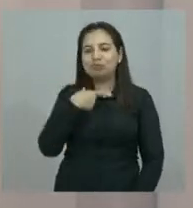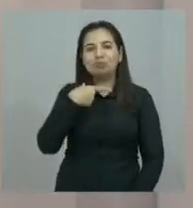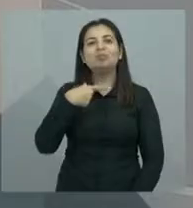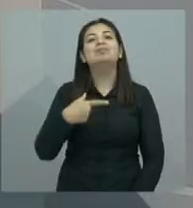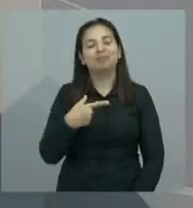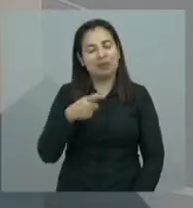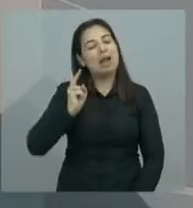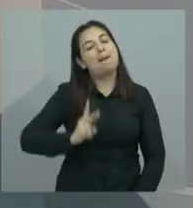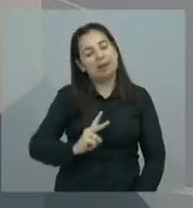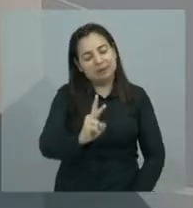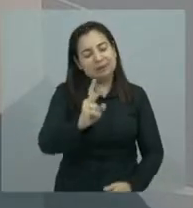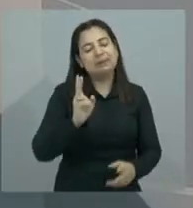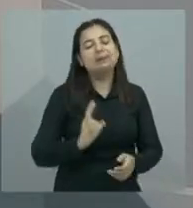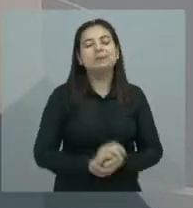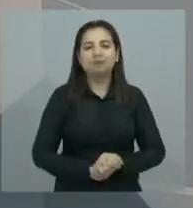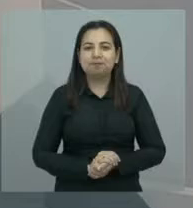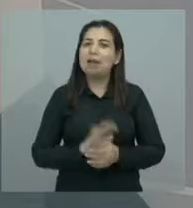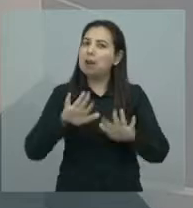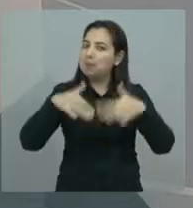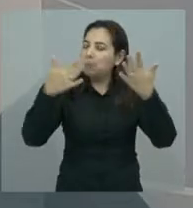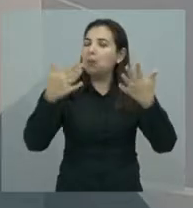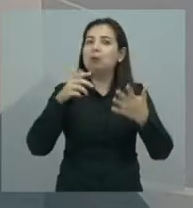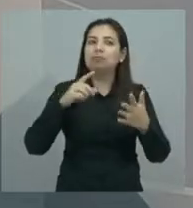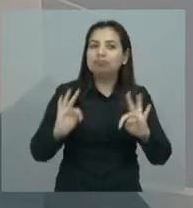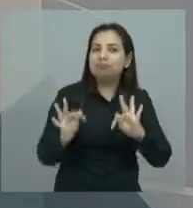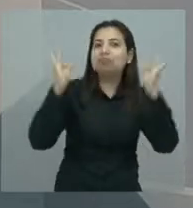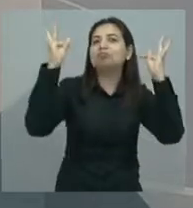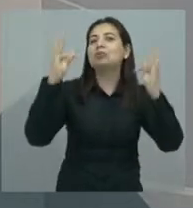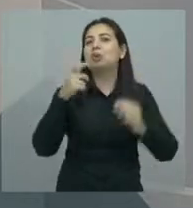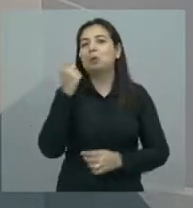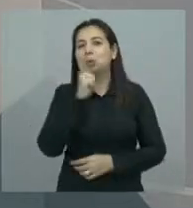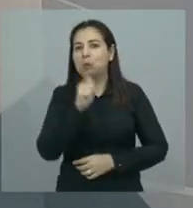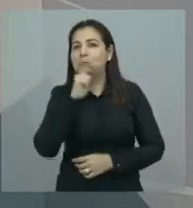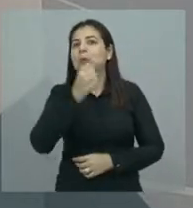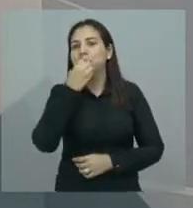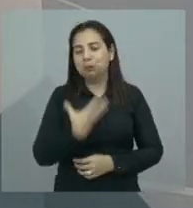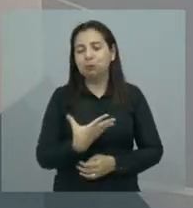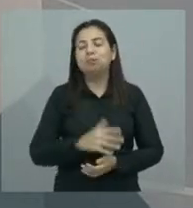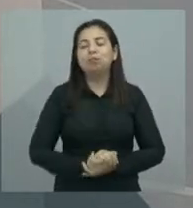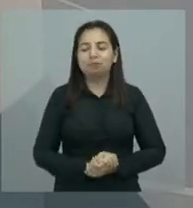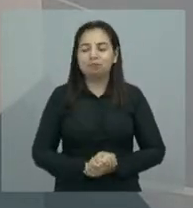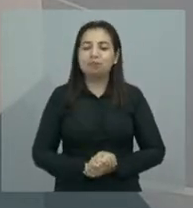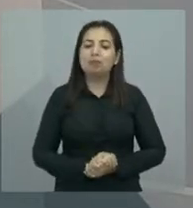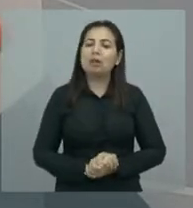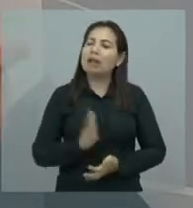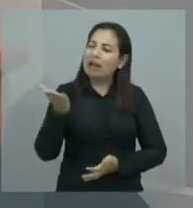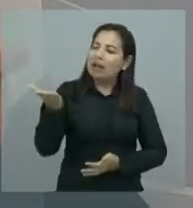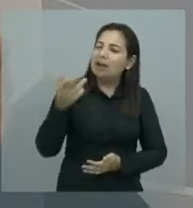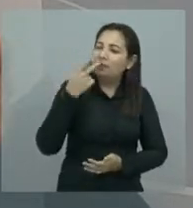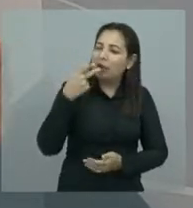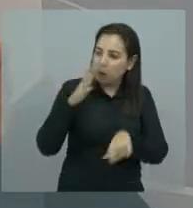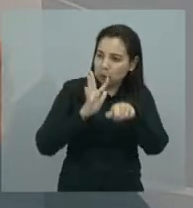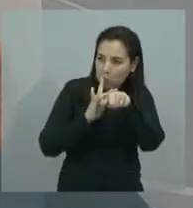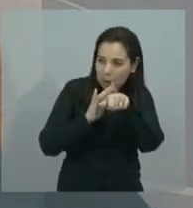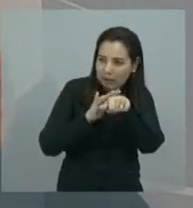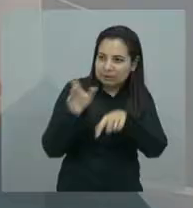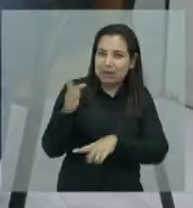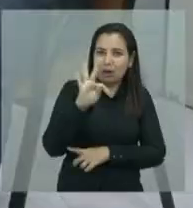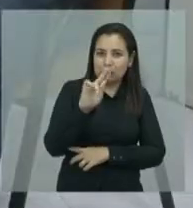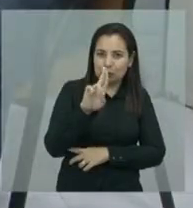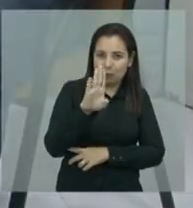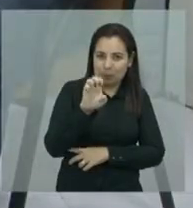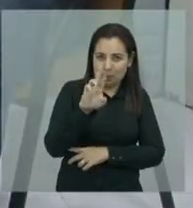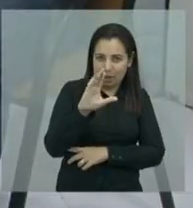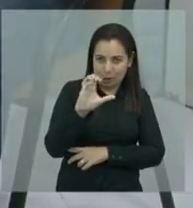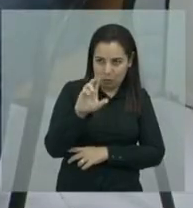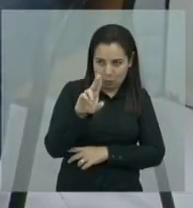muita evolução. É muita evolução. Agora, e no caso assim das doenças oportunistas, você falou da tuberculose. E além